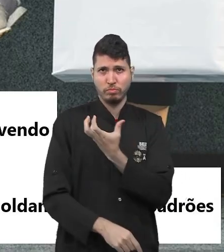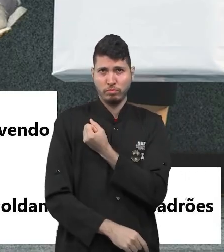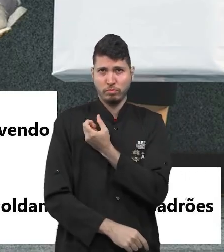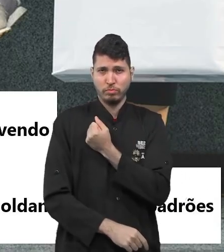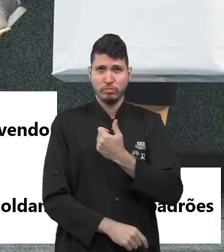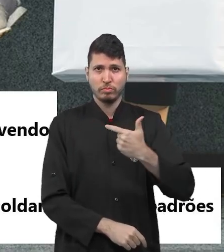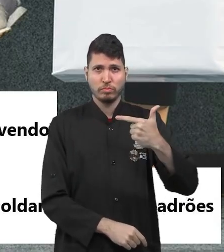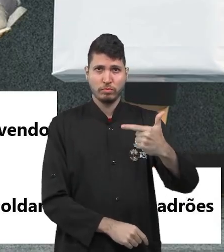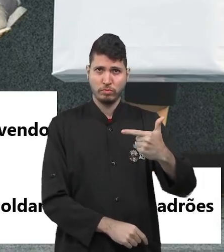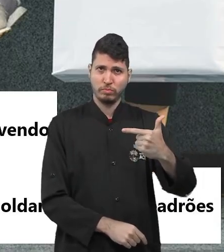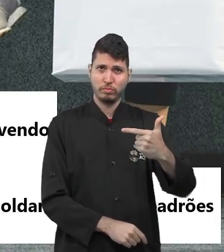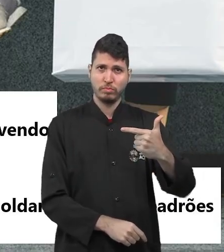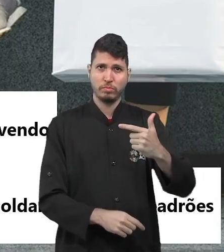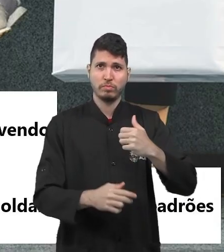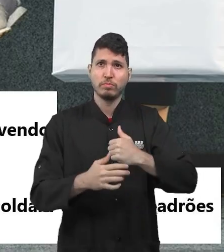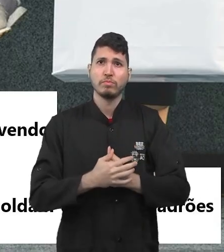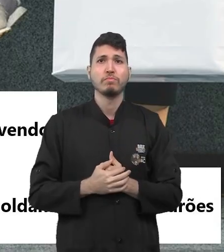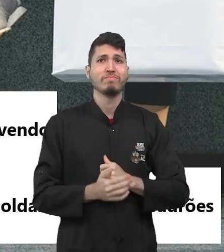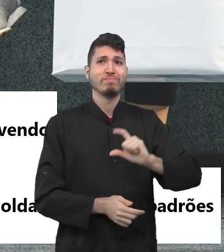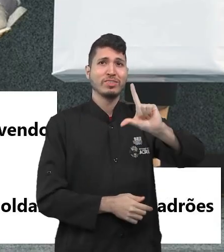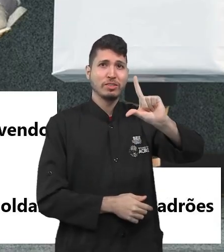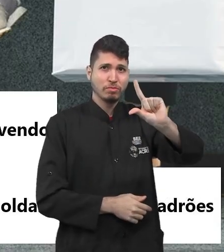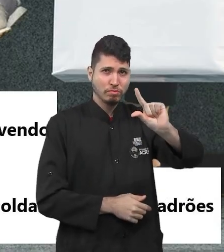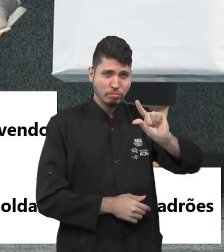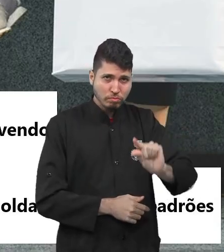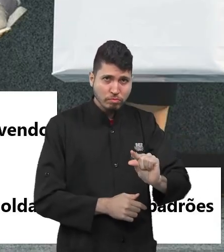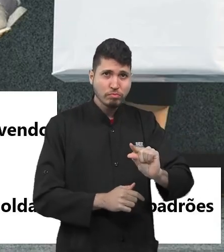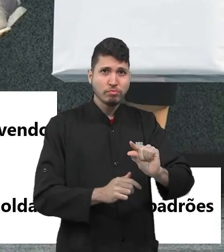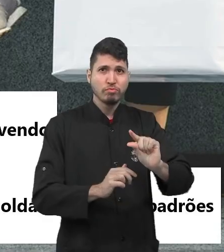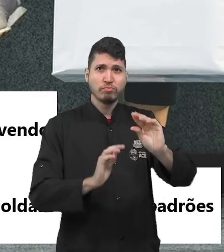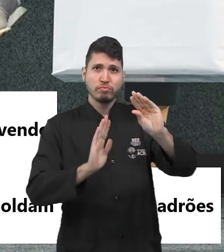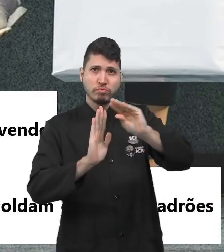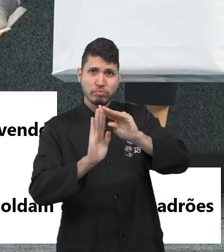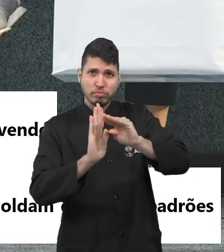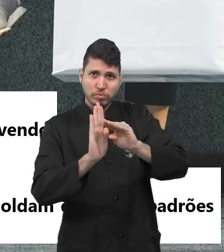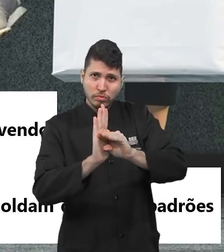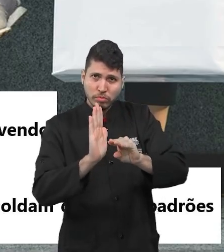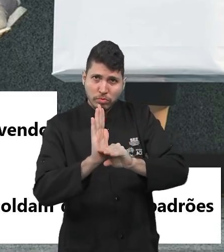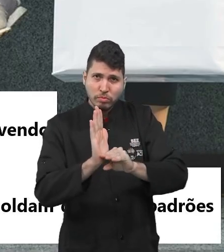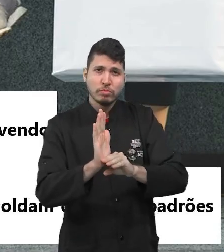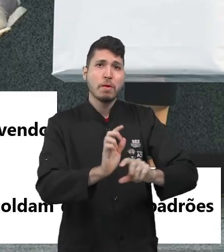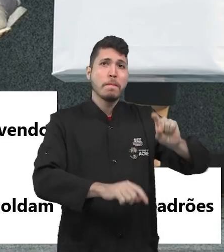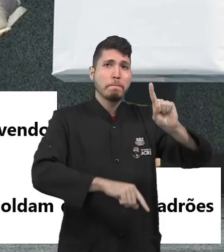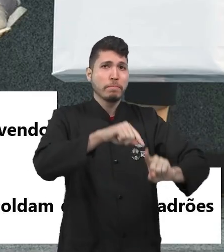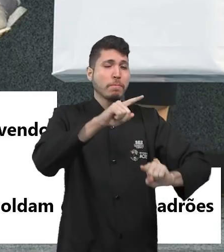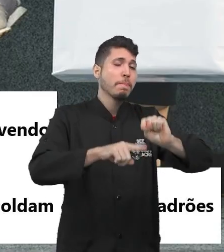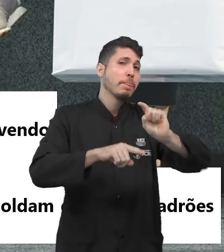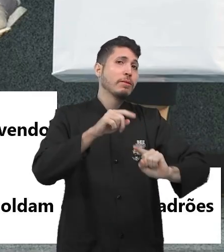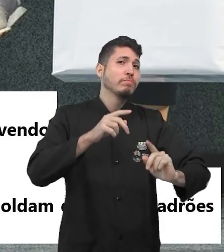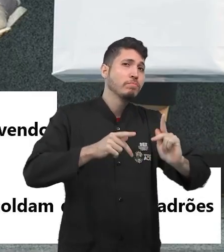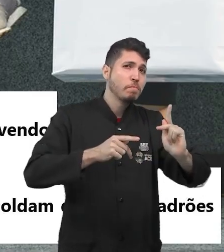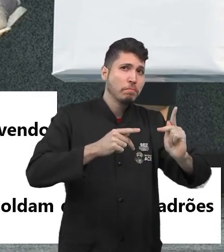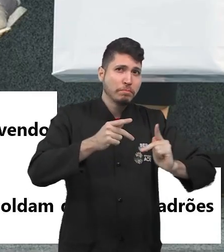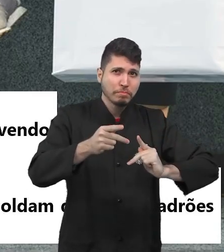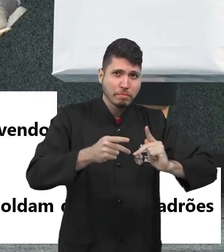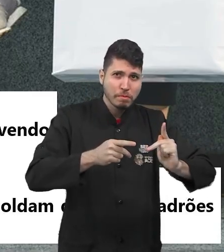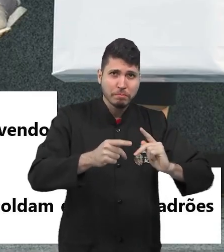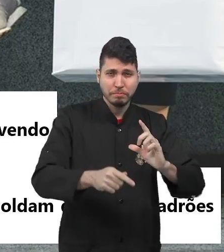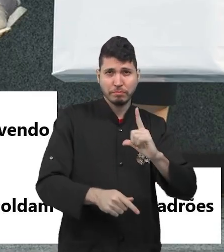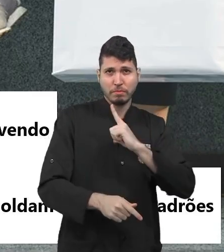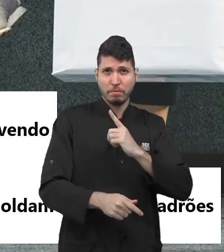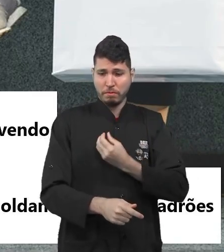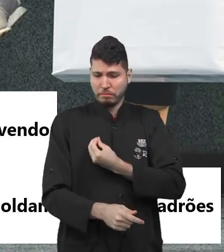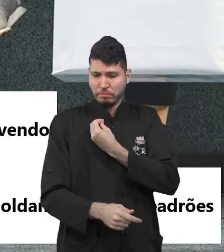nós temos uma obsolescência programada. Produtos projetados para terem vida